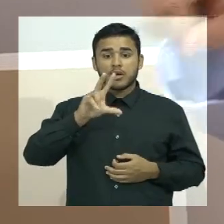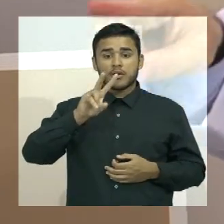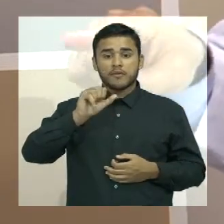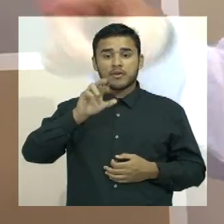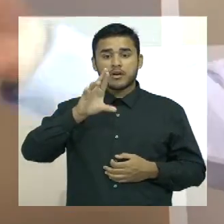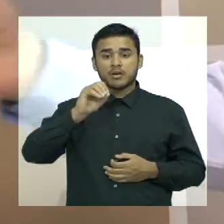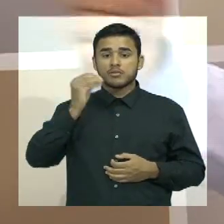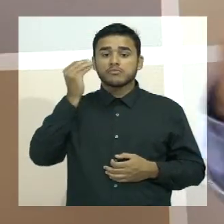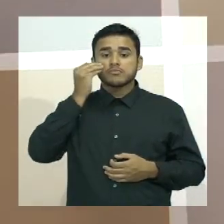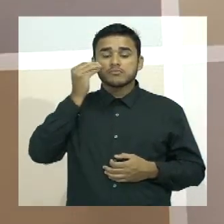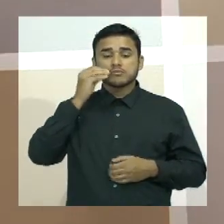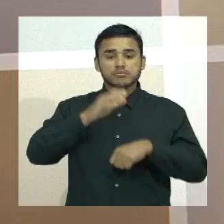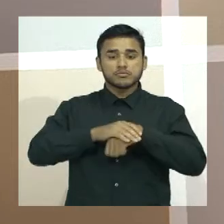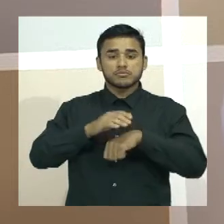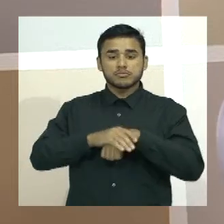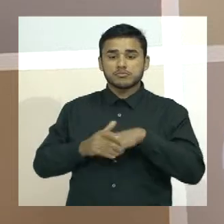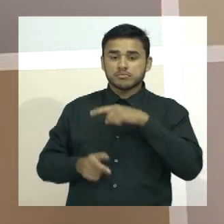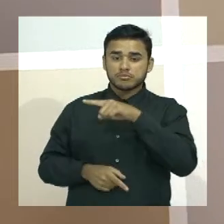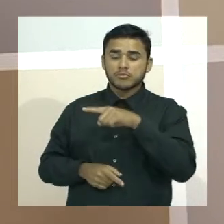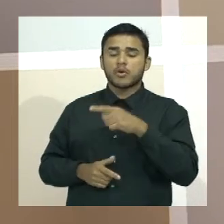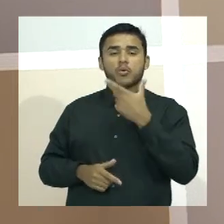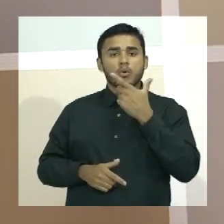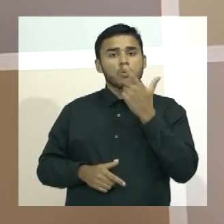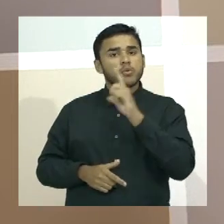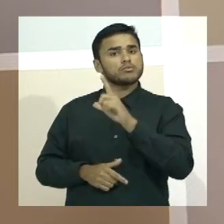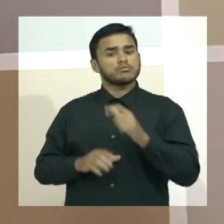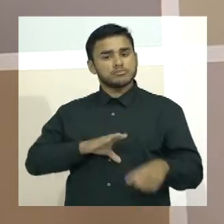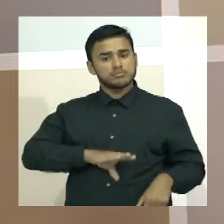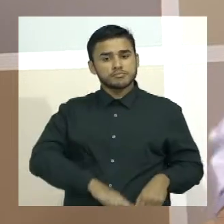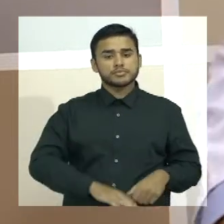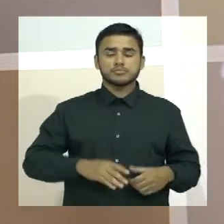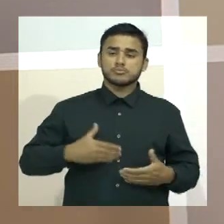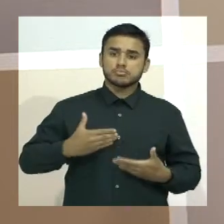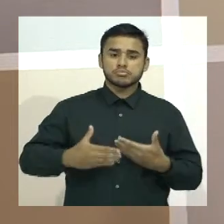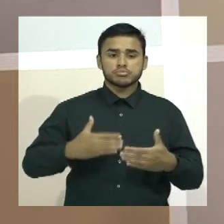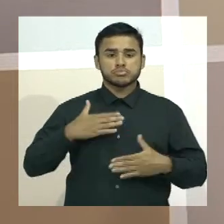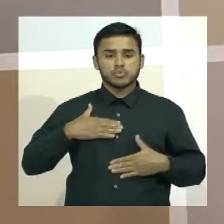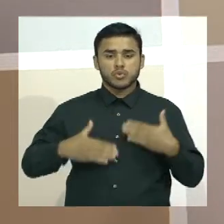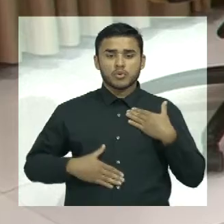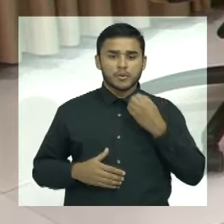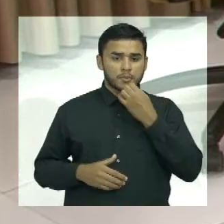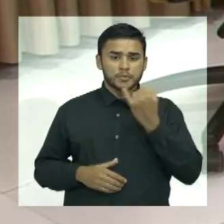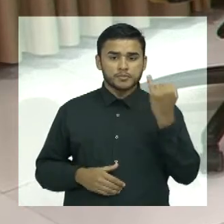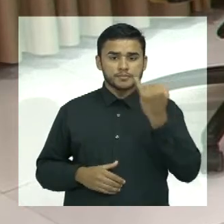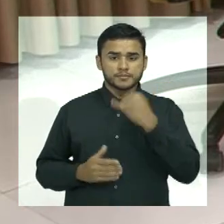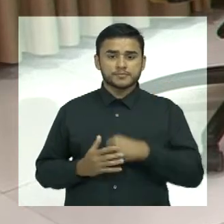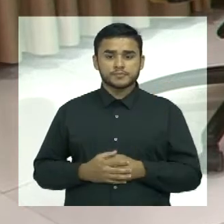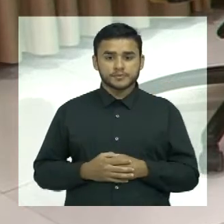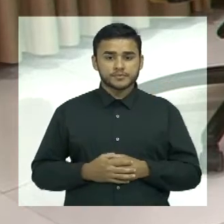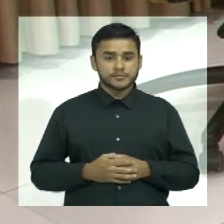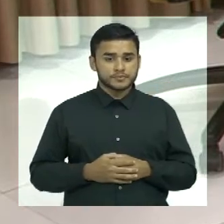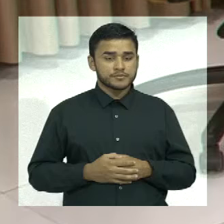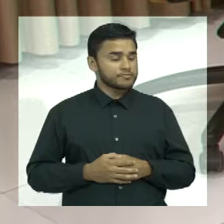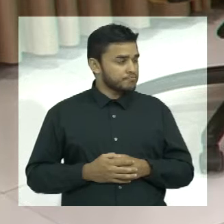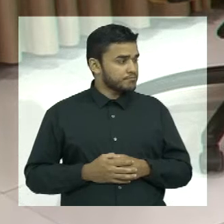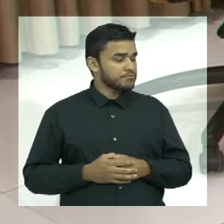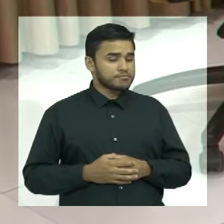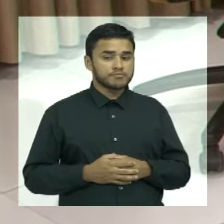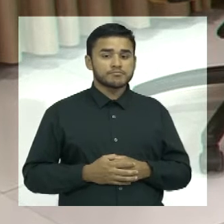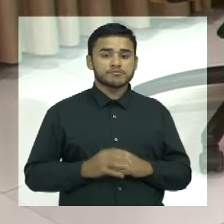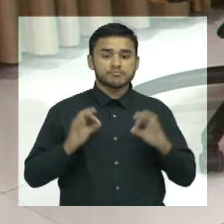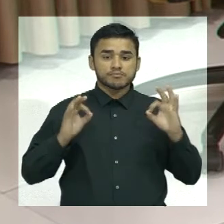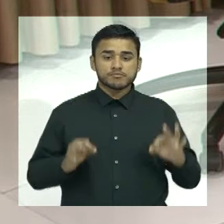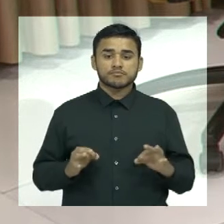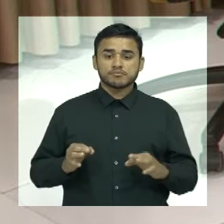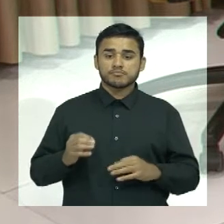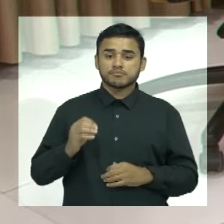possa engravidar e voltar a menstruar, voltar a ter sua função reprodutiva. Que boa notícia, hein, vereadora? Boa notícia, né? O milagre da